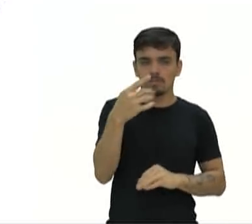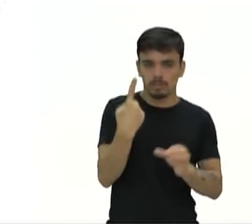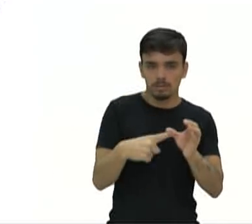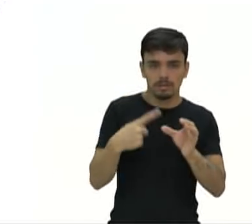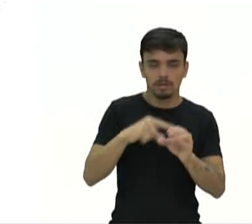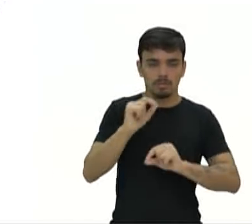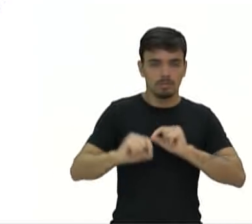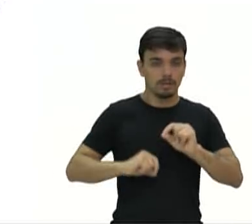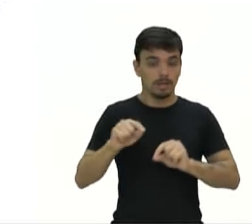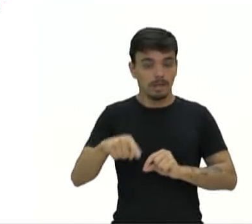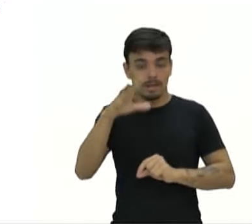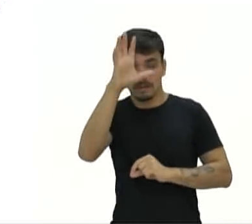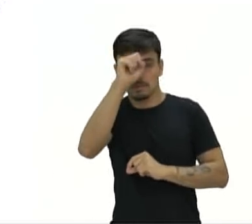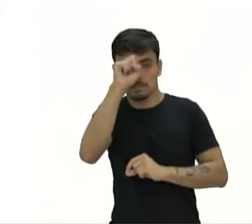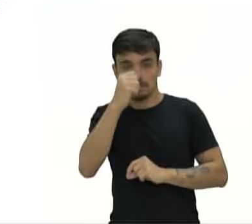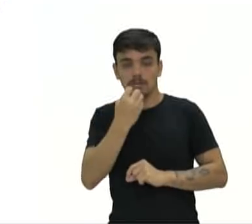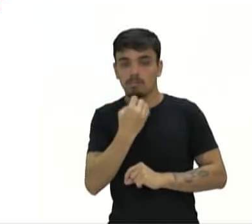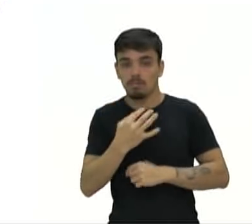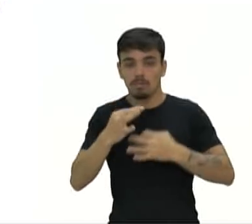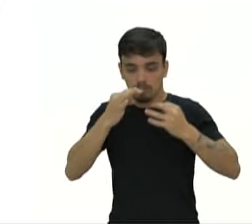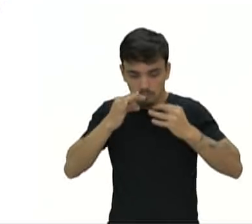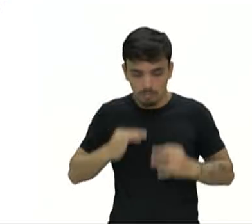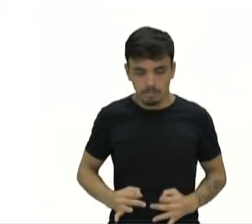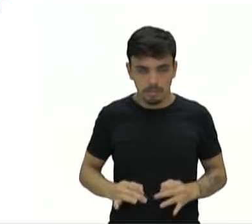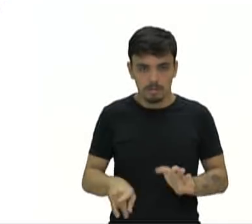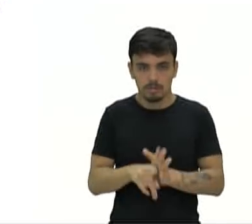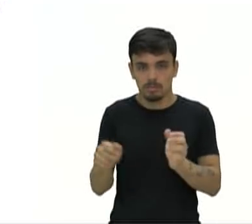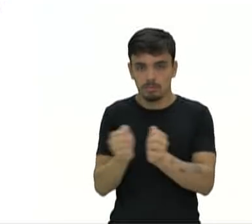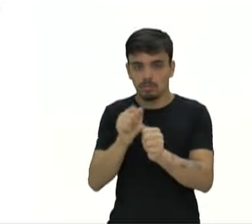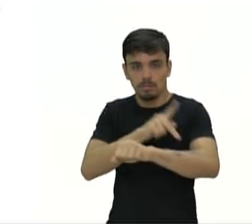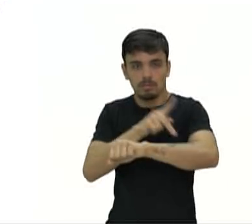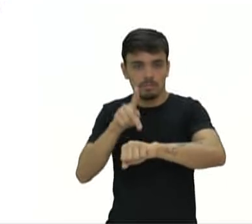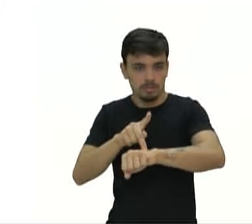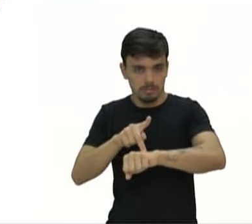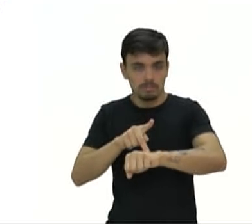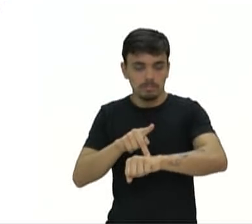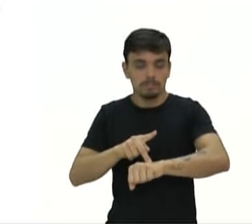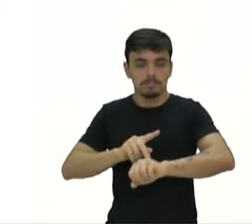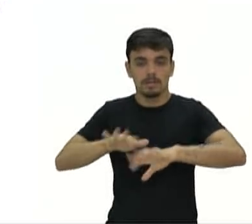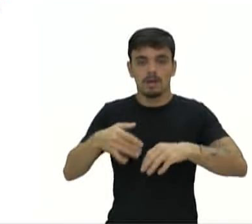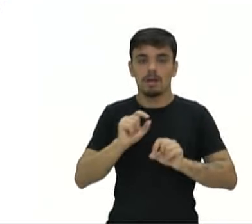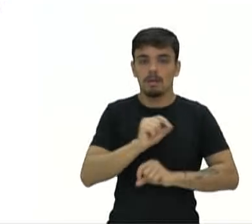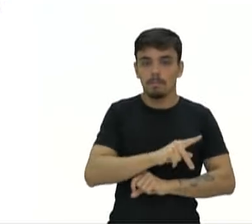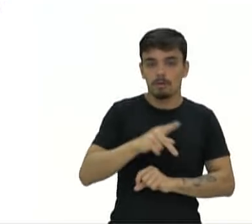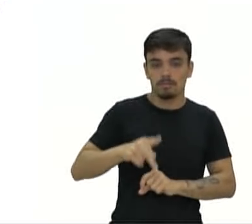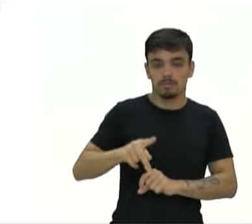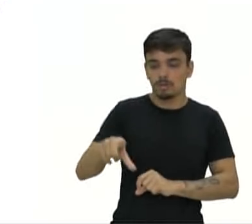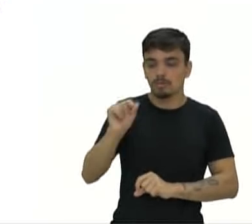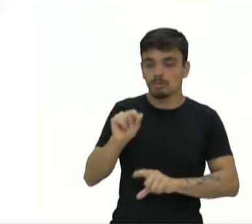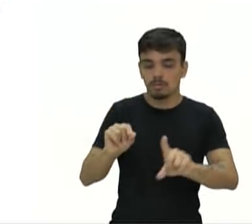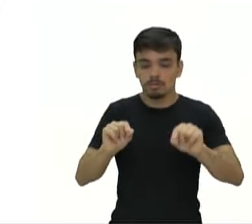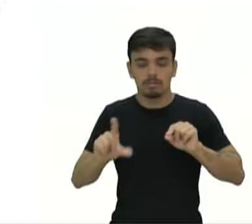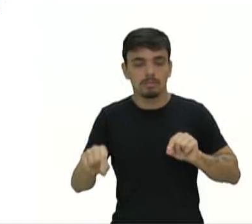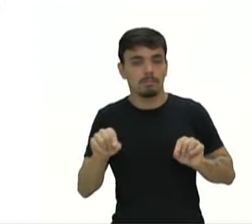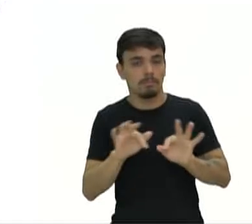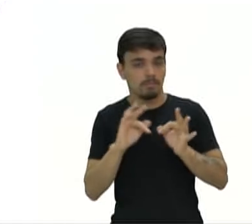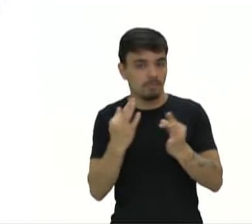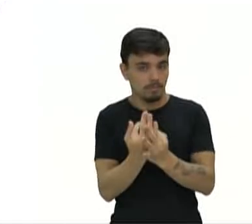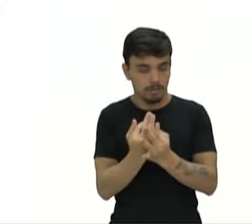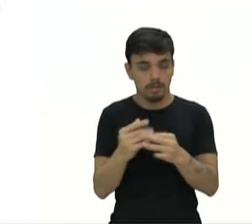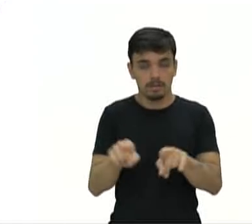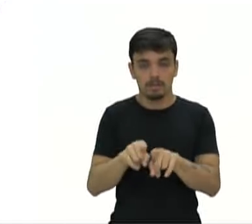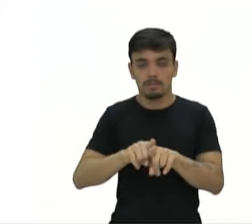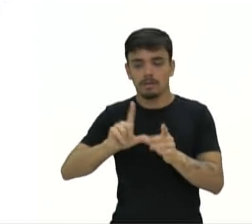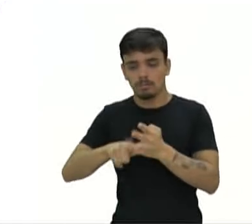Os meninos começavam a aprender boas maneiras com os pedagogos, ou a origem da palavra aqui, que eram professores escolhidos pelo pai, e depois a ler